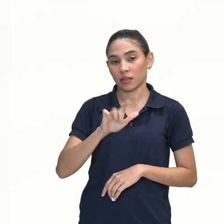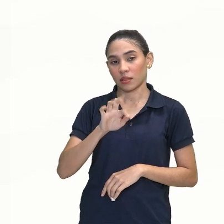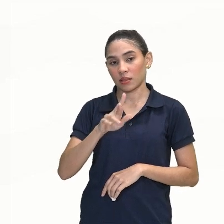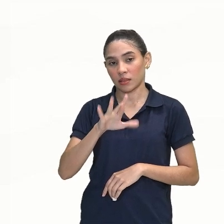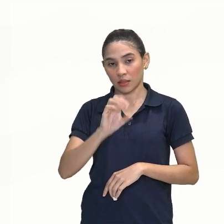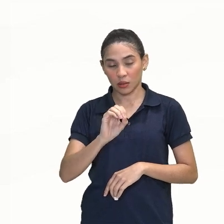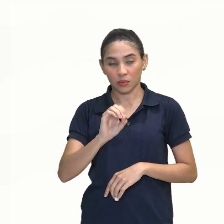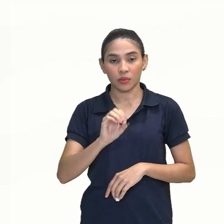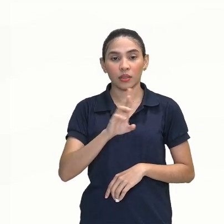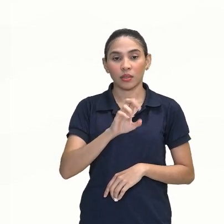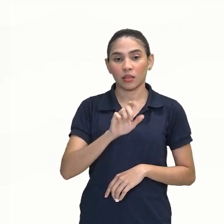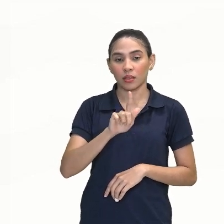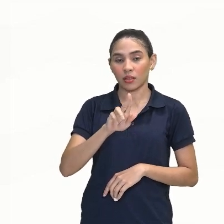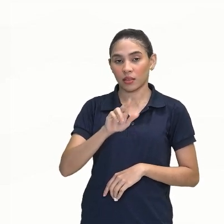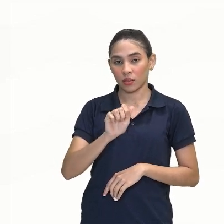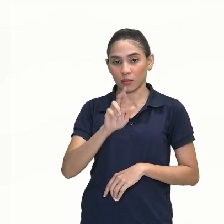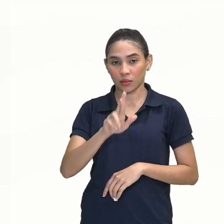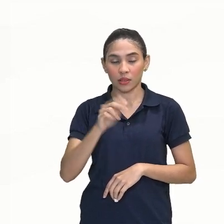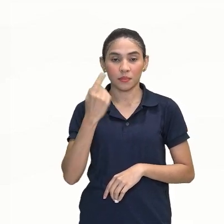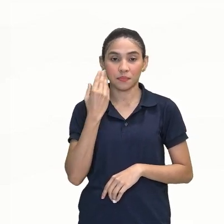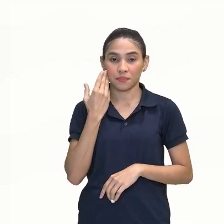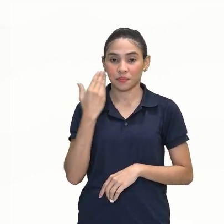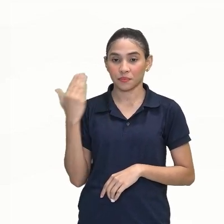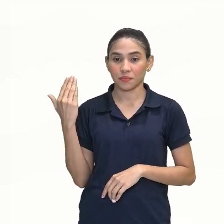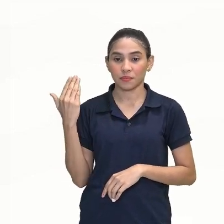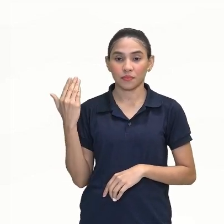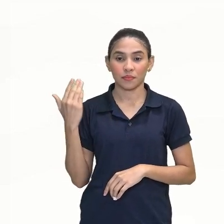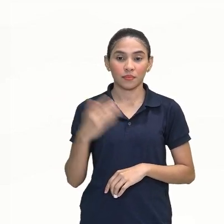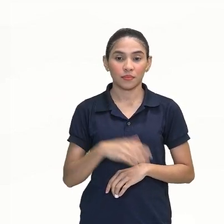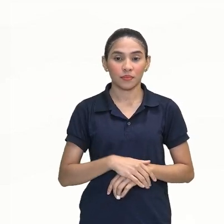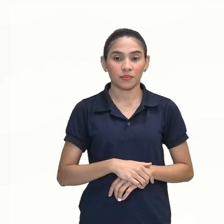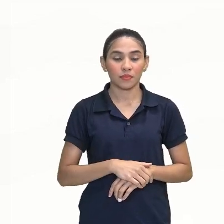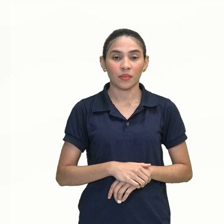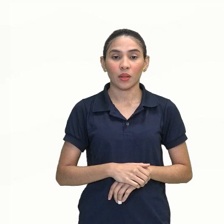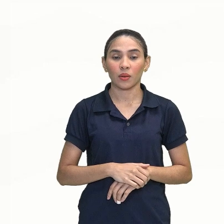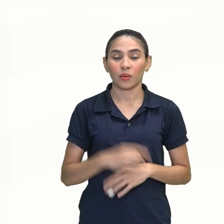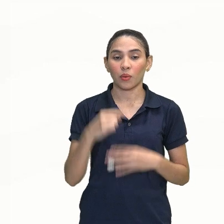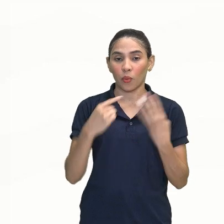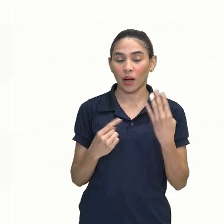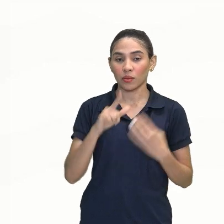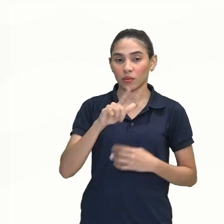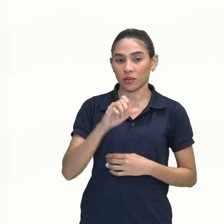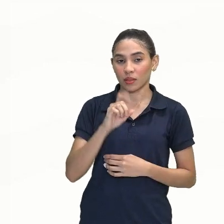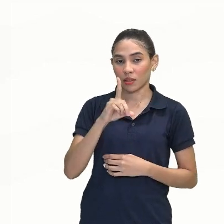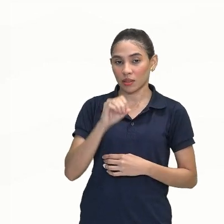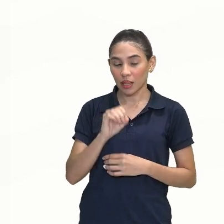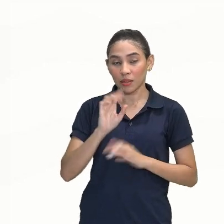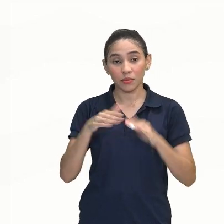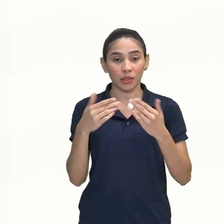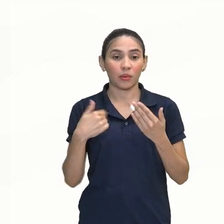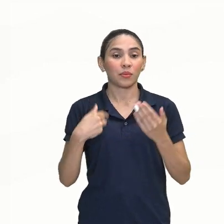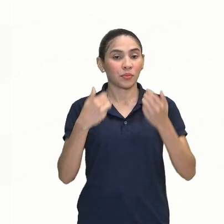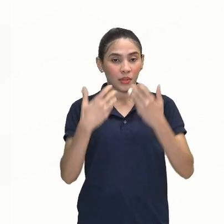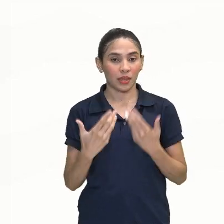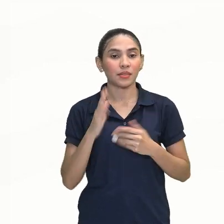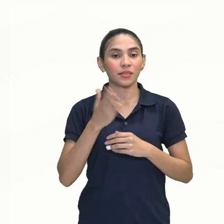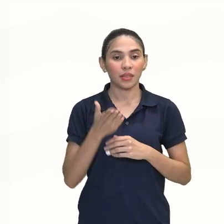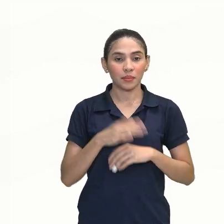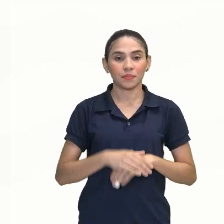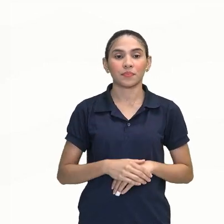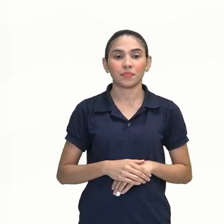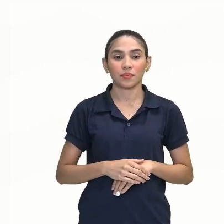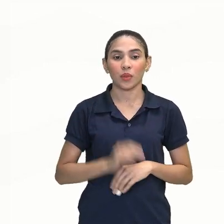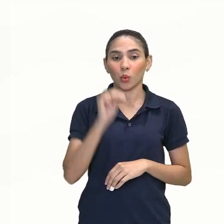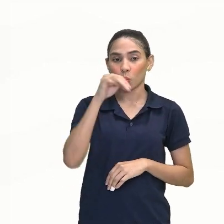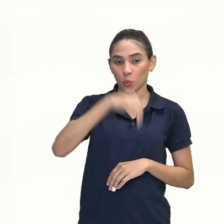regular, né? Nosso polígono de 4 lados. Então, como eu acabei de dizer, então meu número